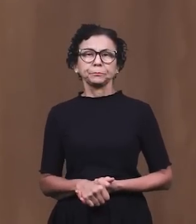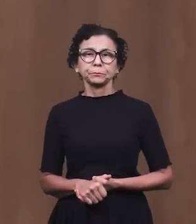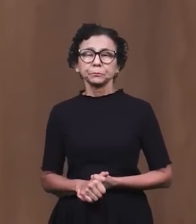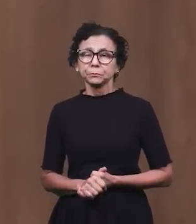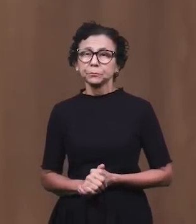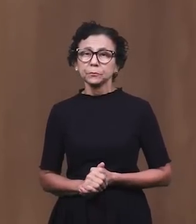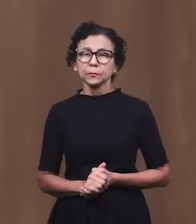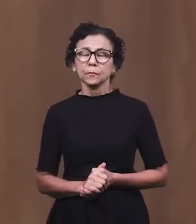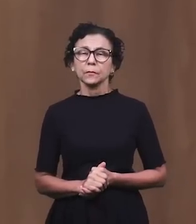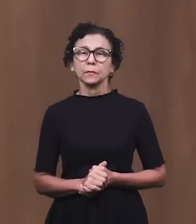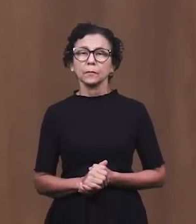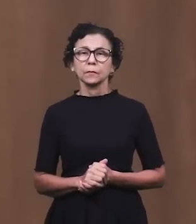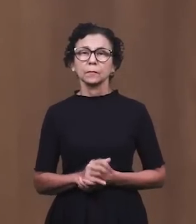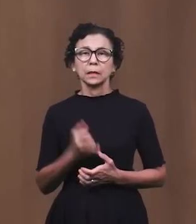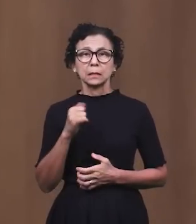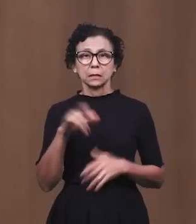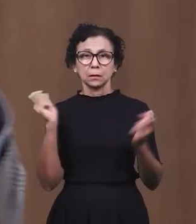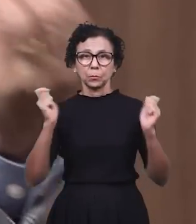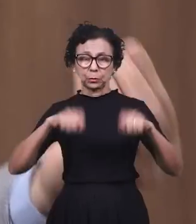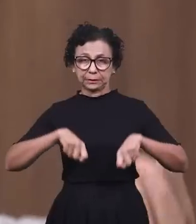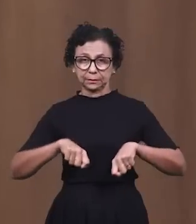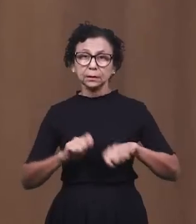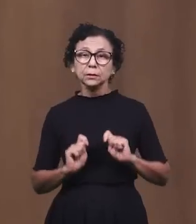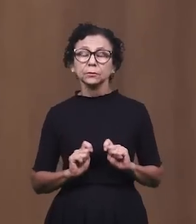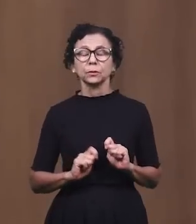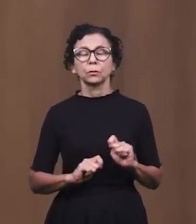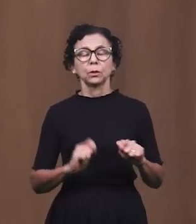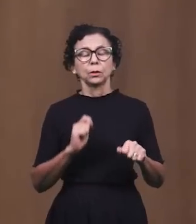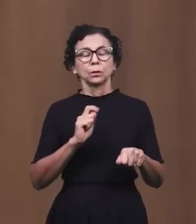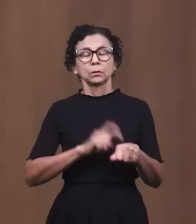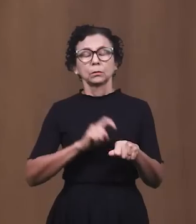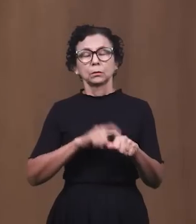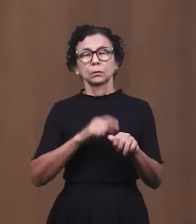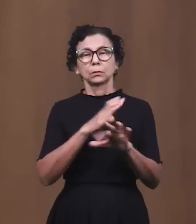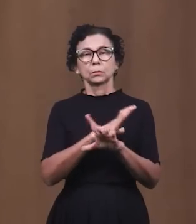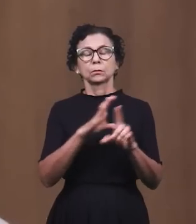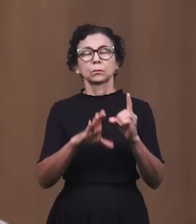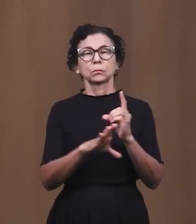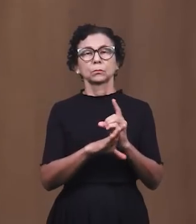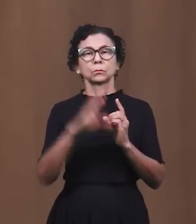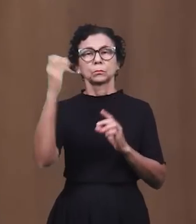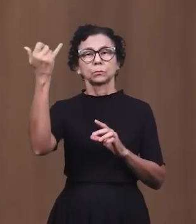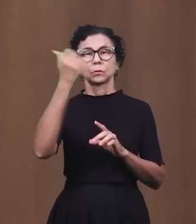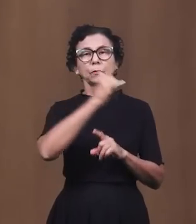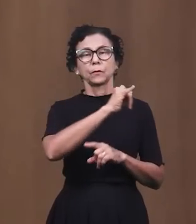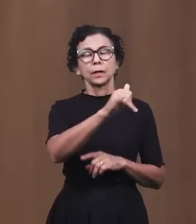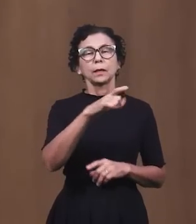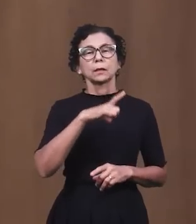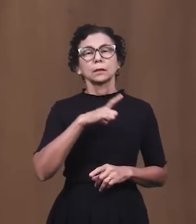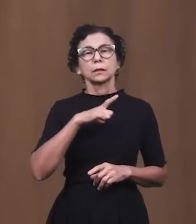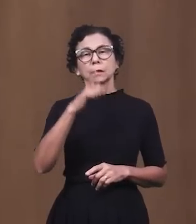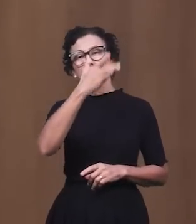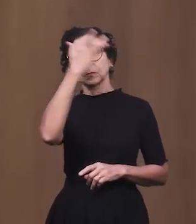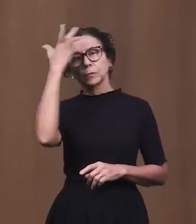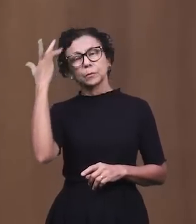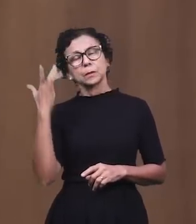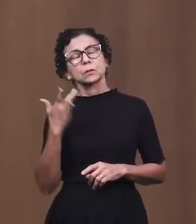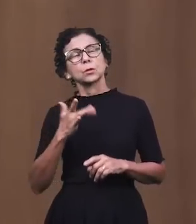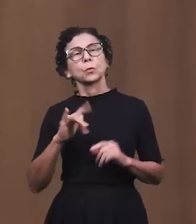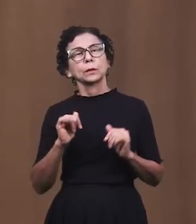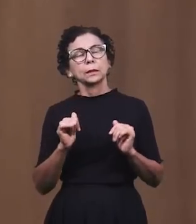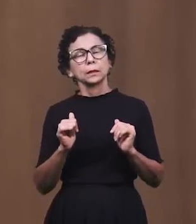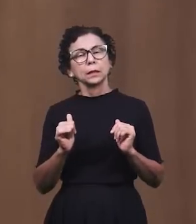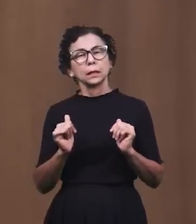do louvor, ou que toca instrumento, ou que é do grupo de louvor, porque ele tem